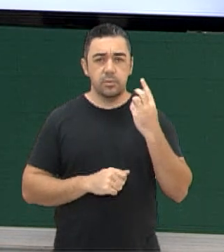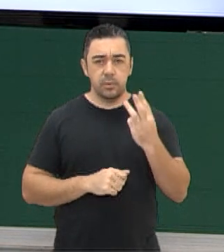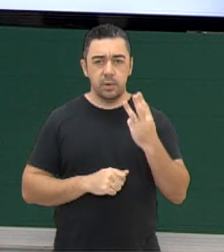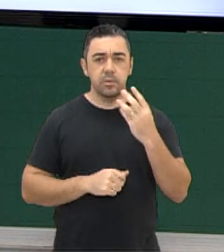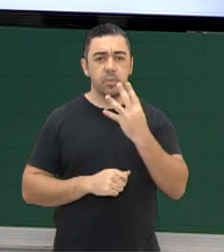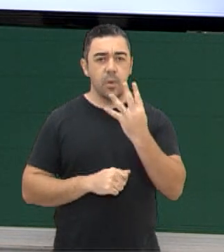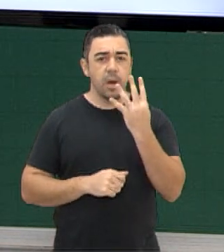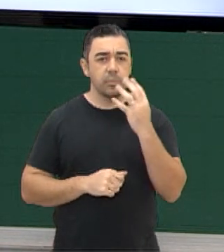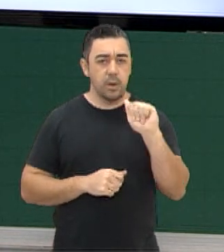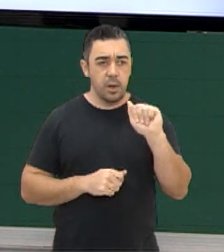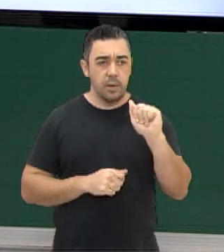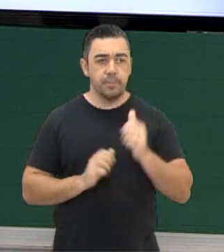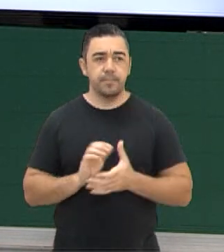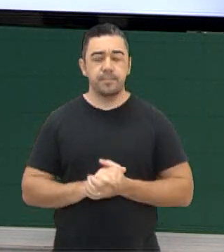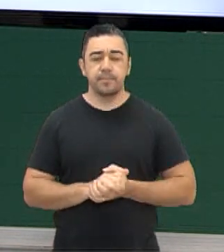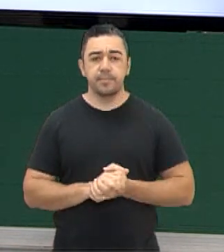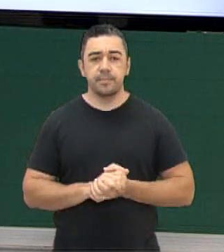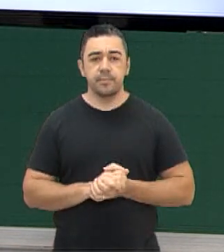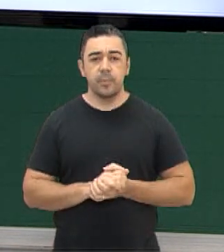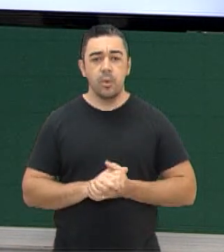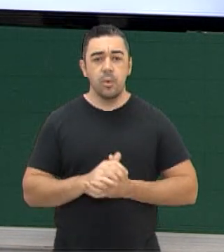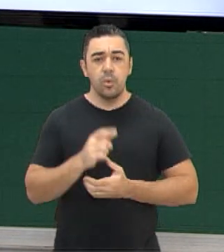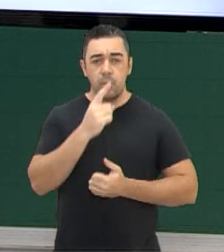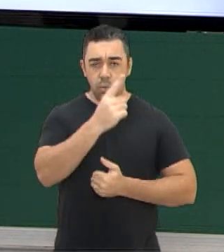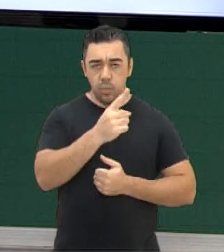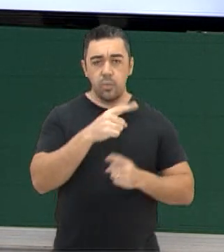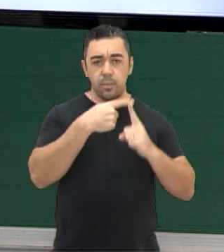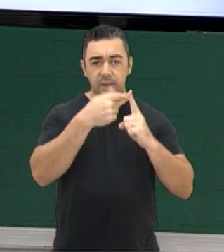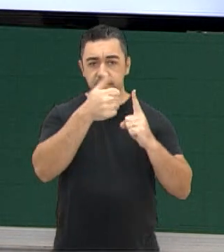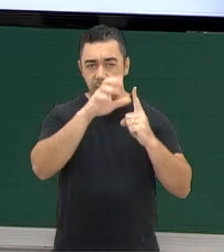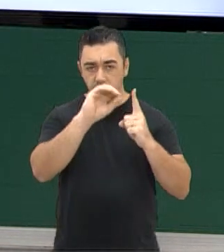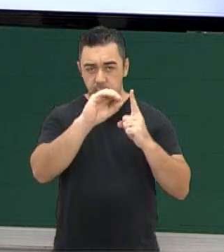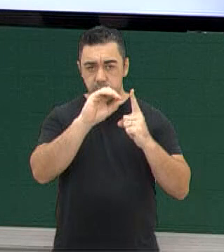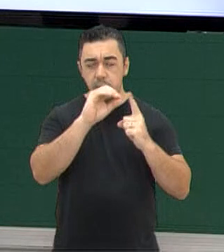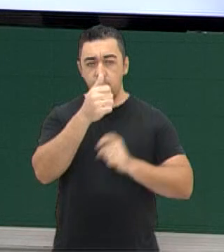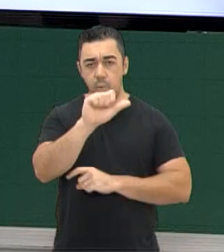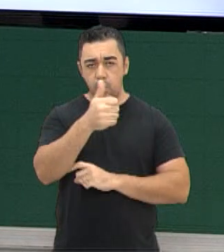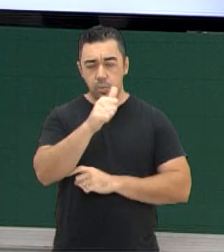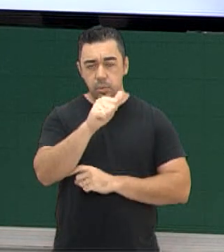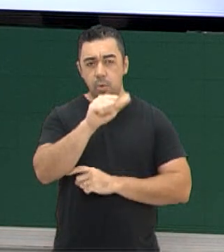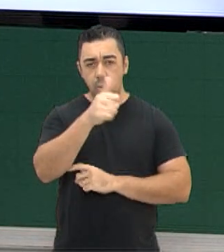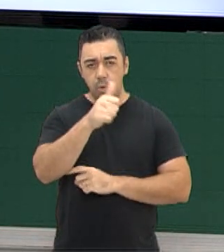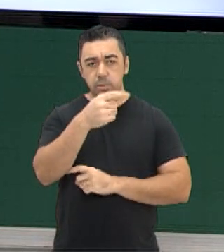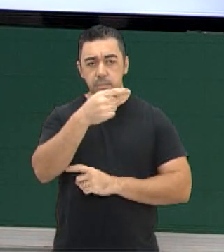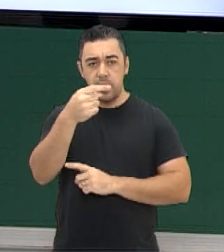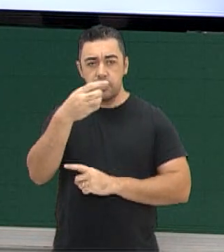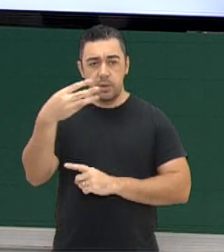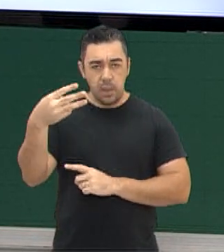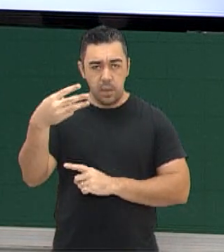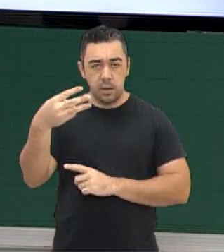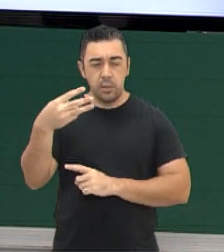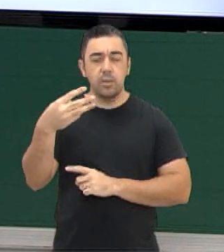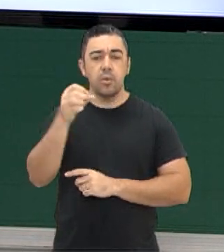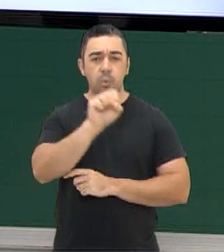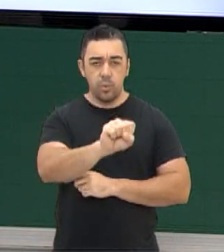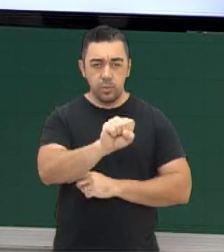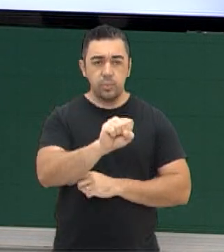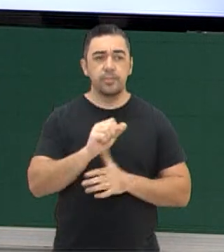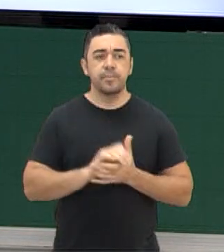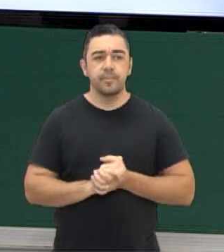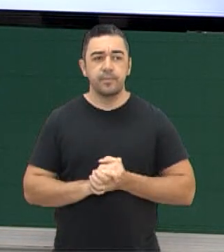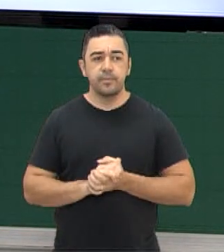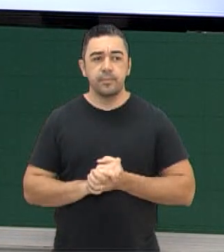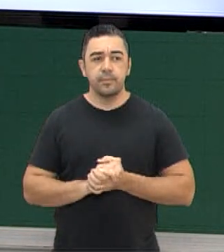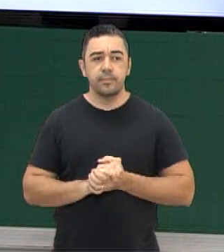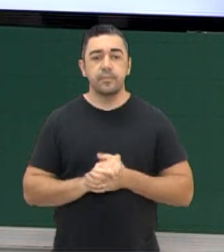1, 4A. E a parte numérica? 1 mais 10, 11. 11 menos 3, 8. Então,